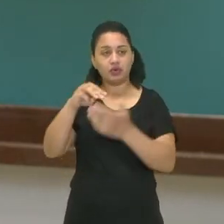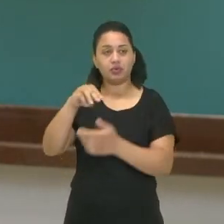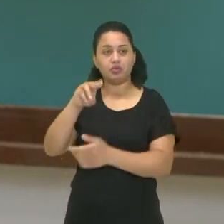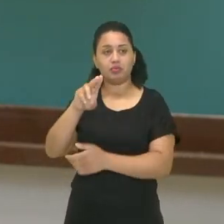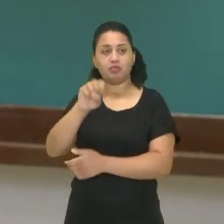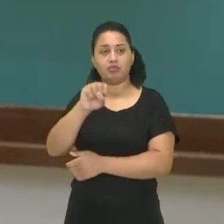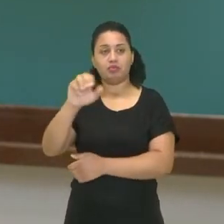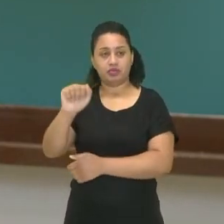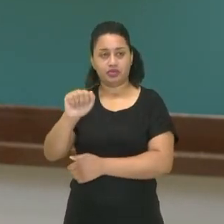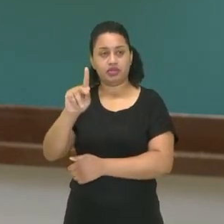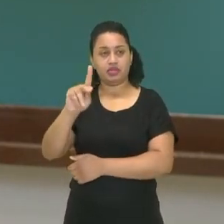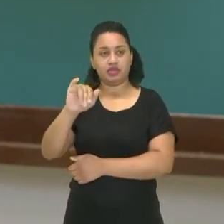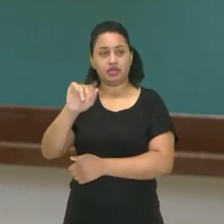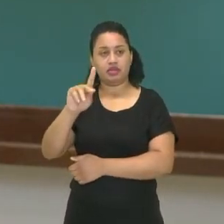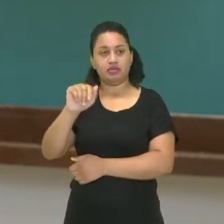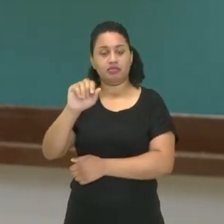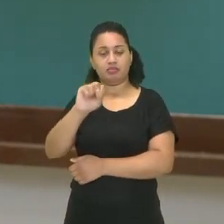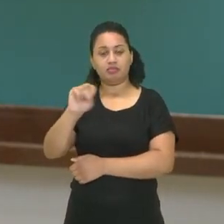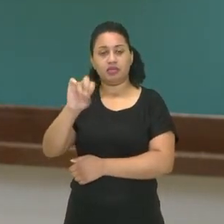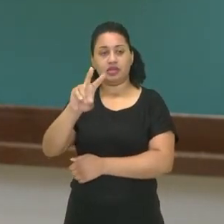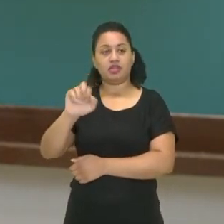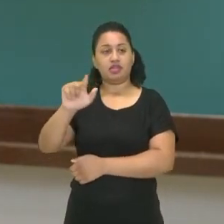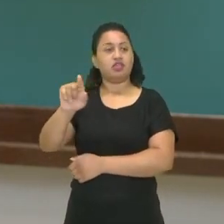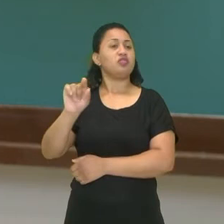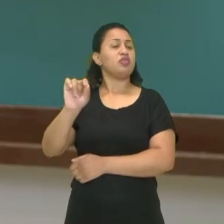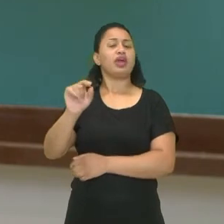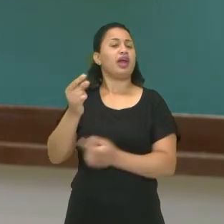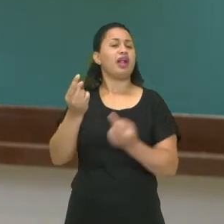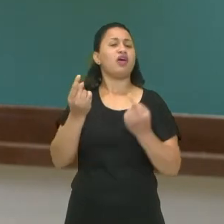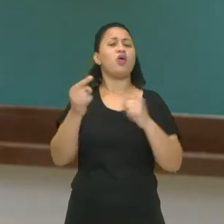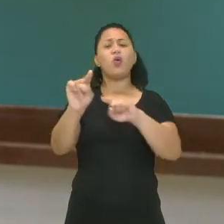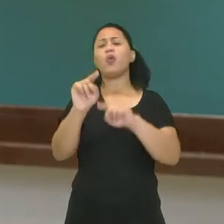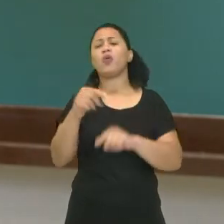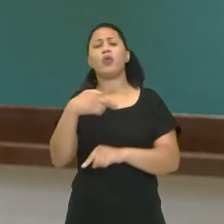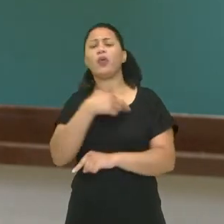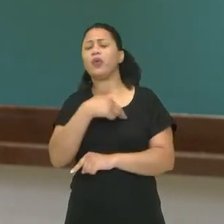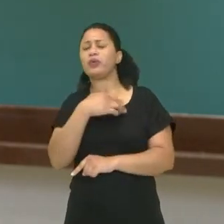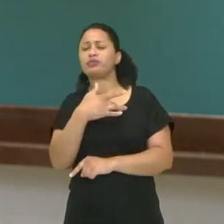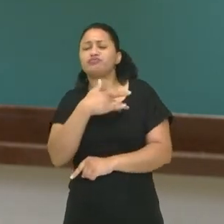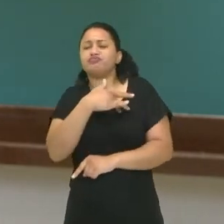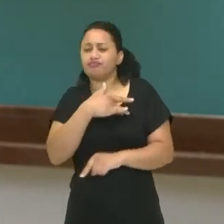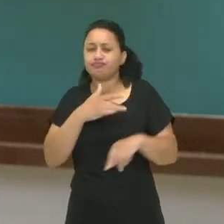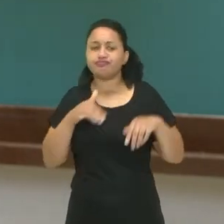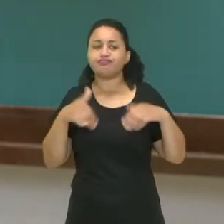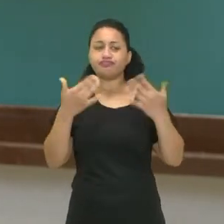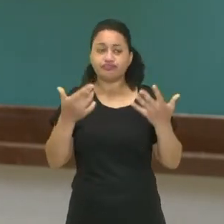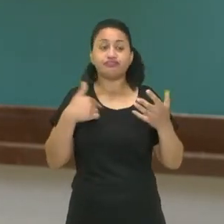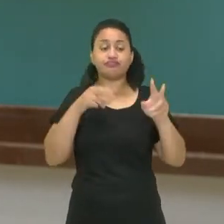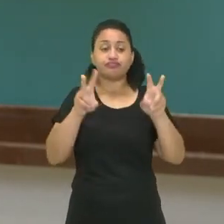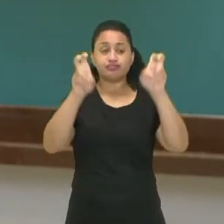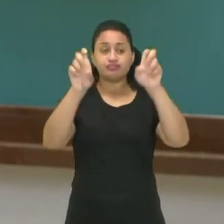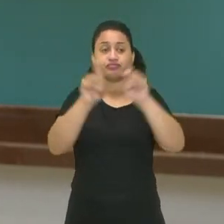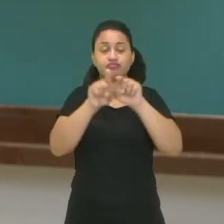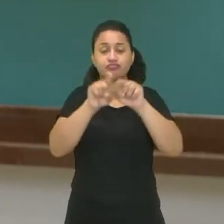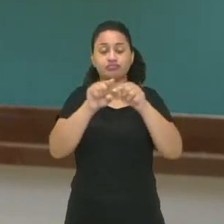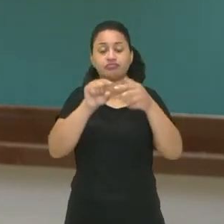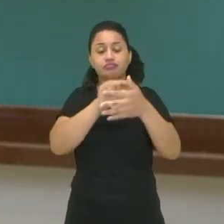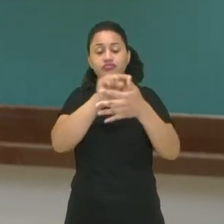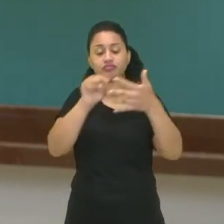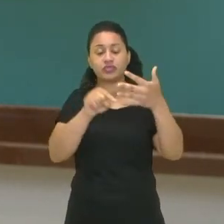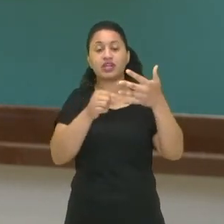é fundamentalmente o quê? Antirromântica. Como o título e os seis versos iniciais do